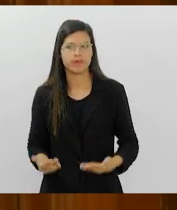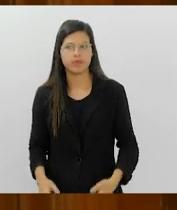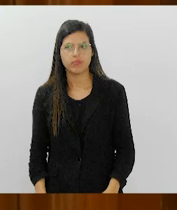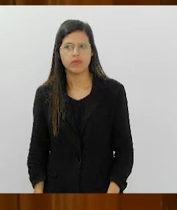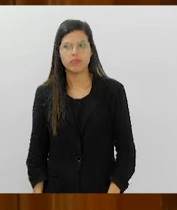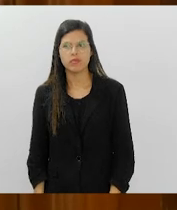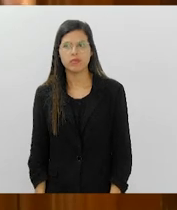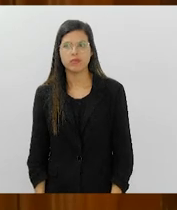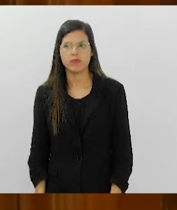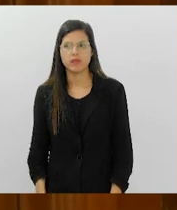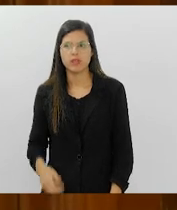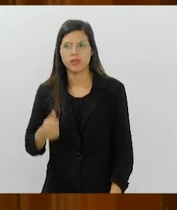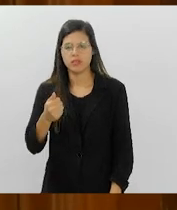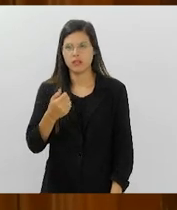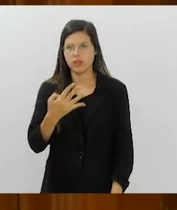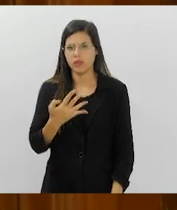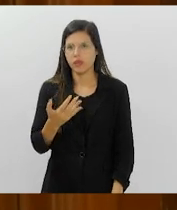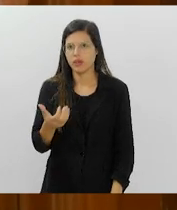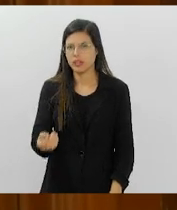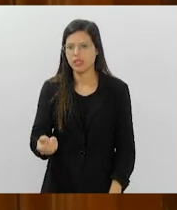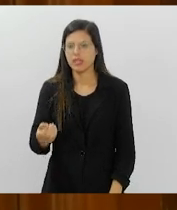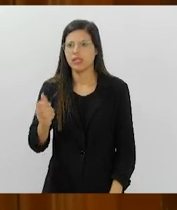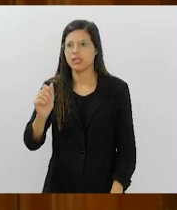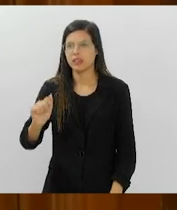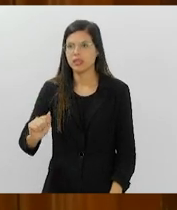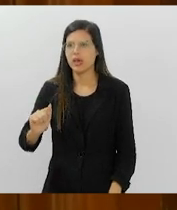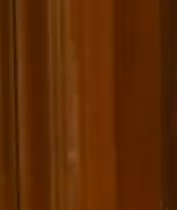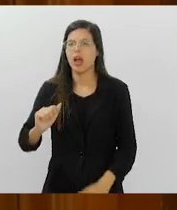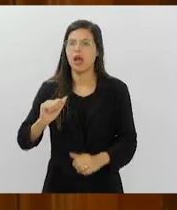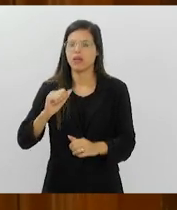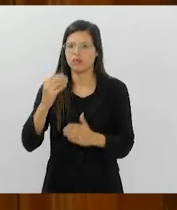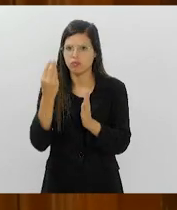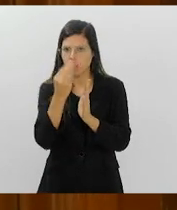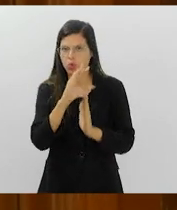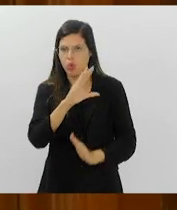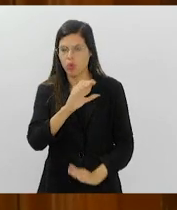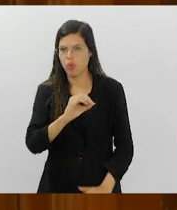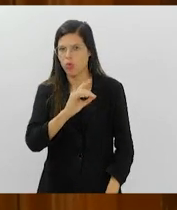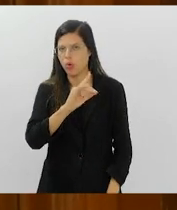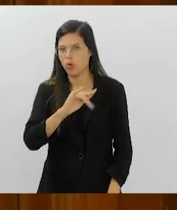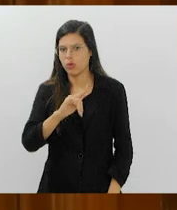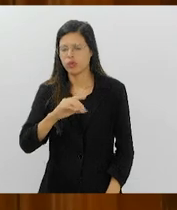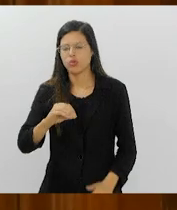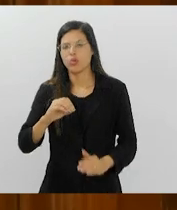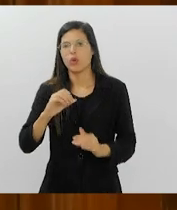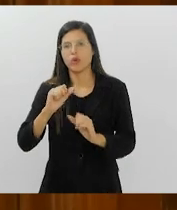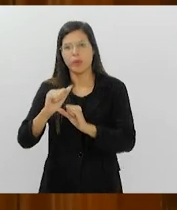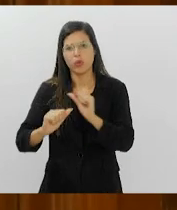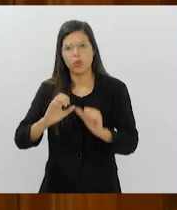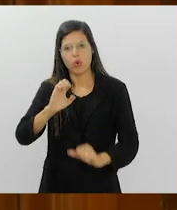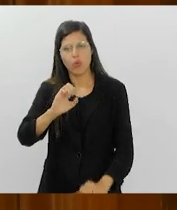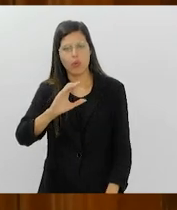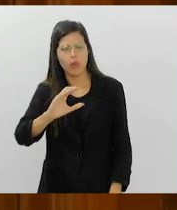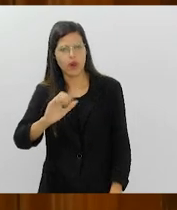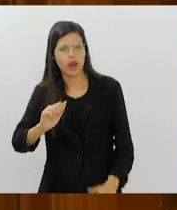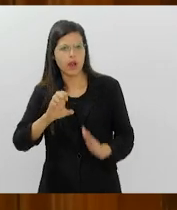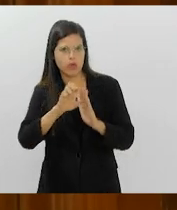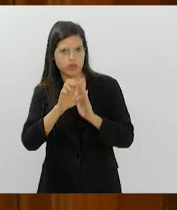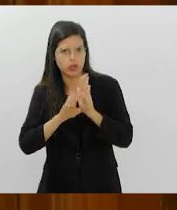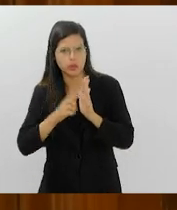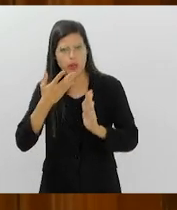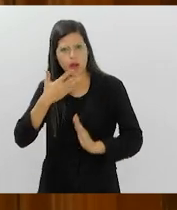o 146A, né, foi adicionado ao Código Penal, que alterou também o ECA e a lei de crimes